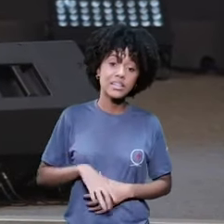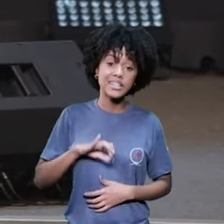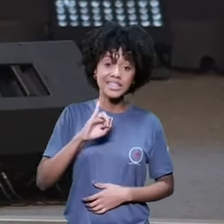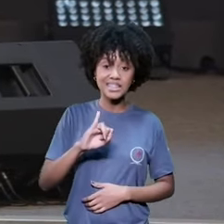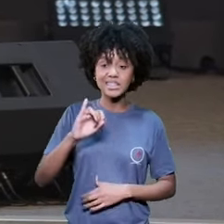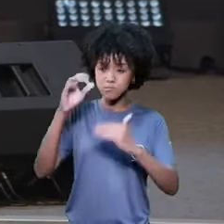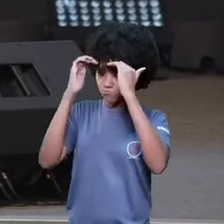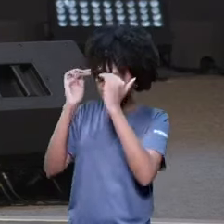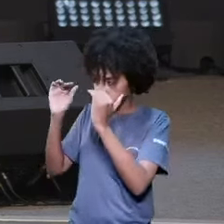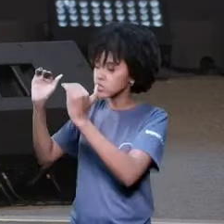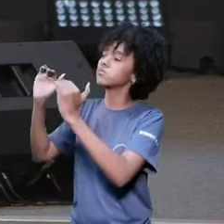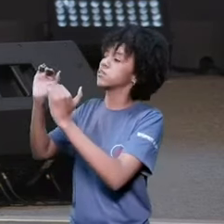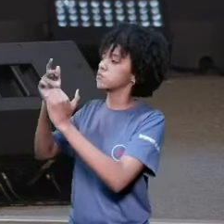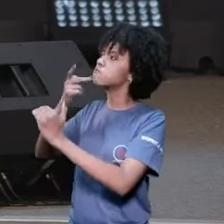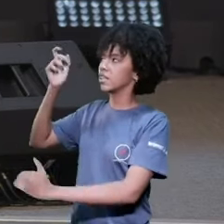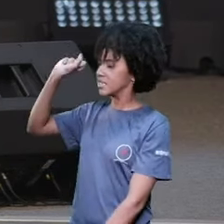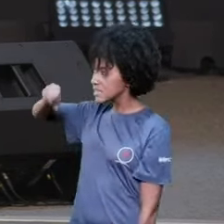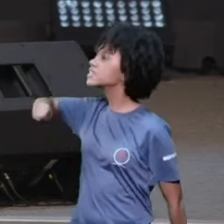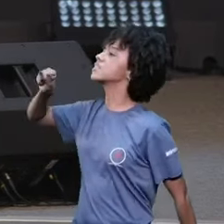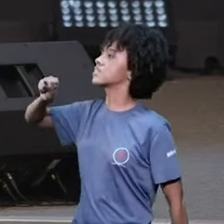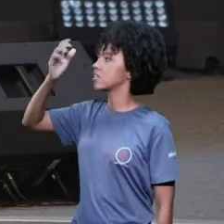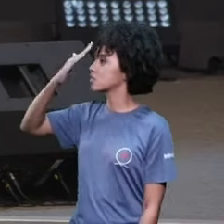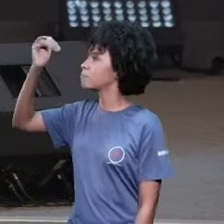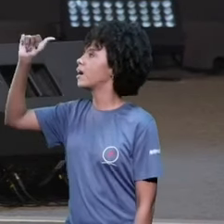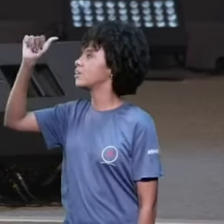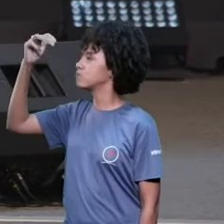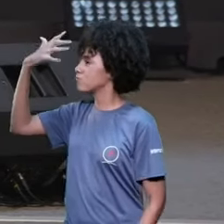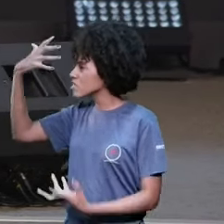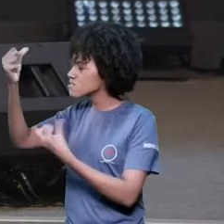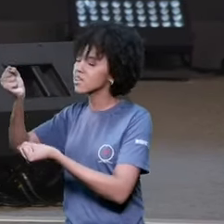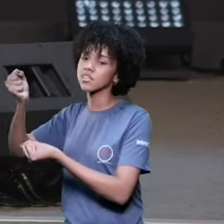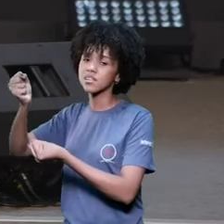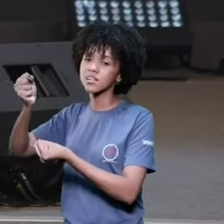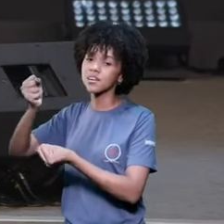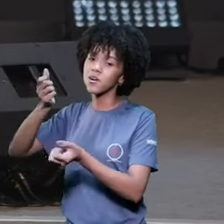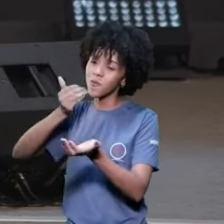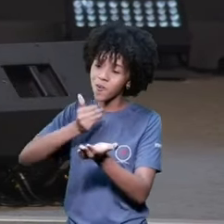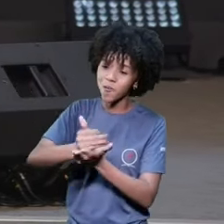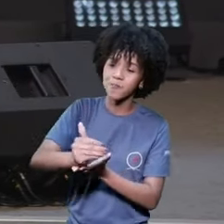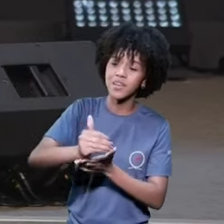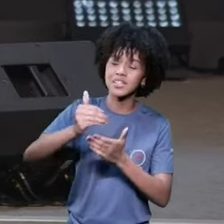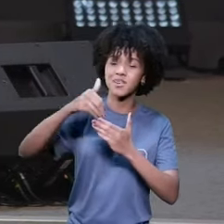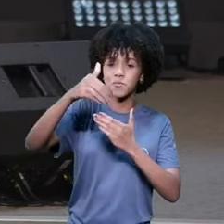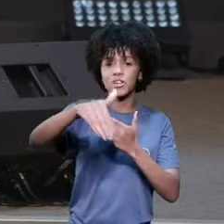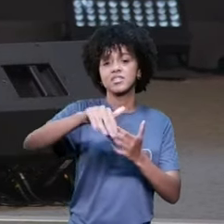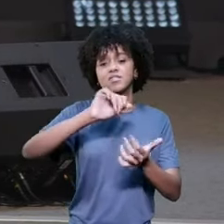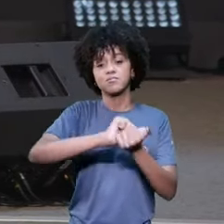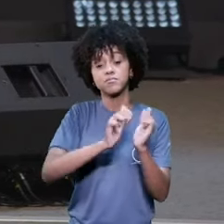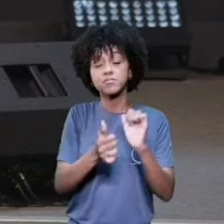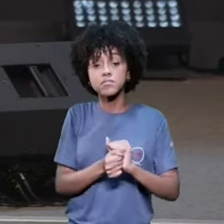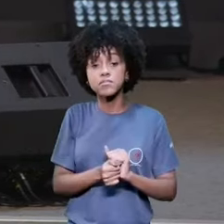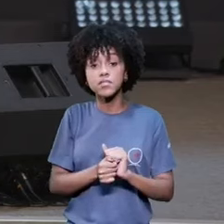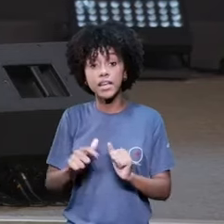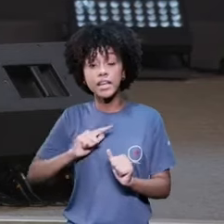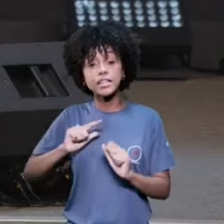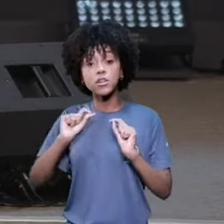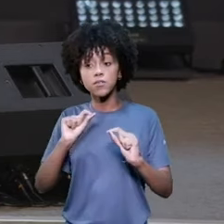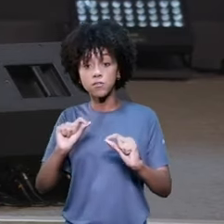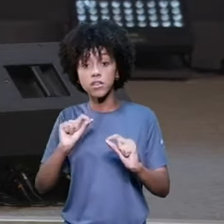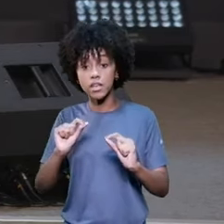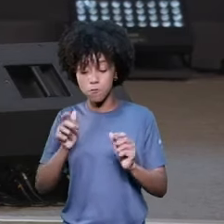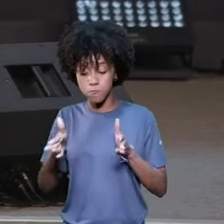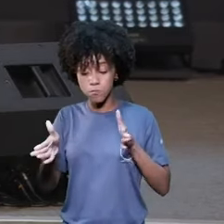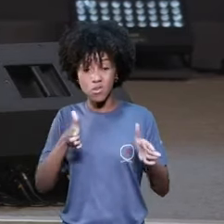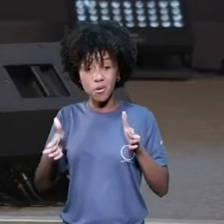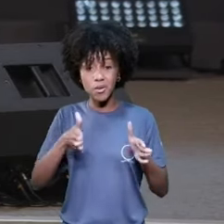curso. Quando Abraão disse sim para Deus, ele entrou no curso, e a primeira coisa que aconteceu foi o que, pastor? Fome na terra. O que que